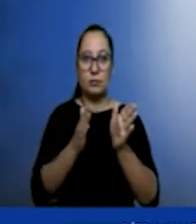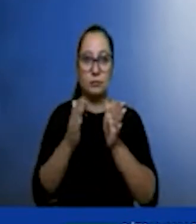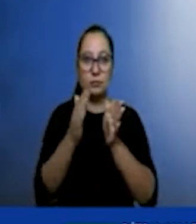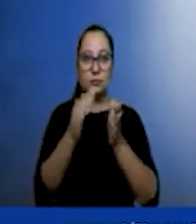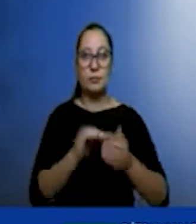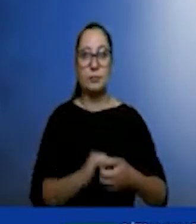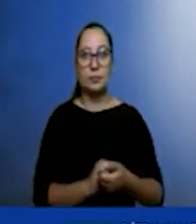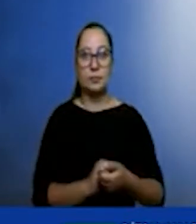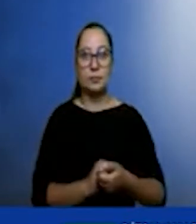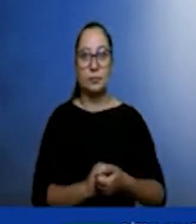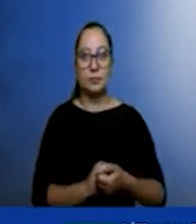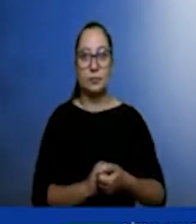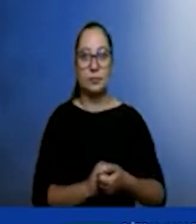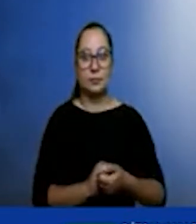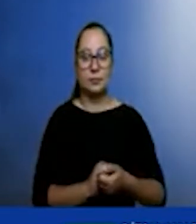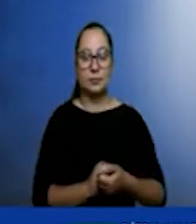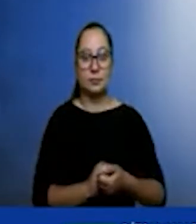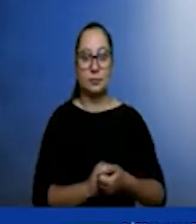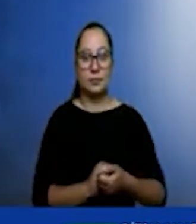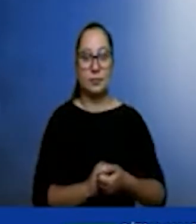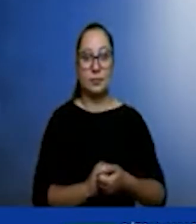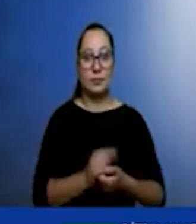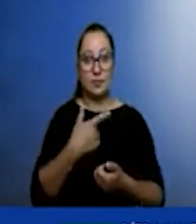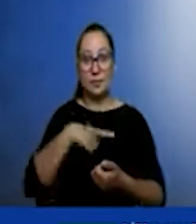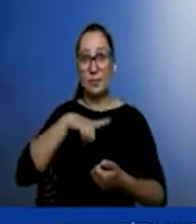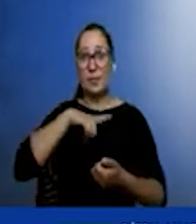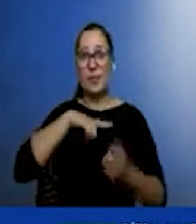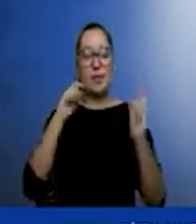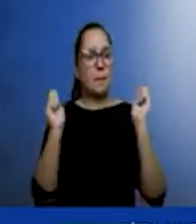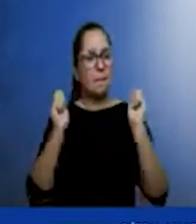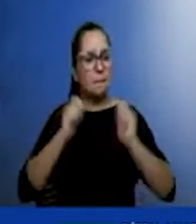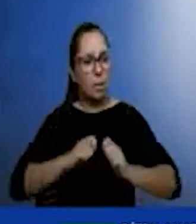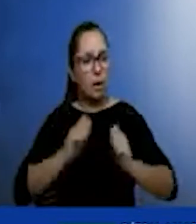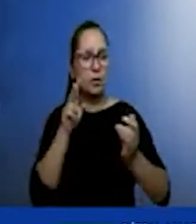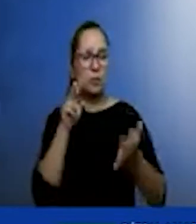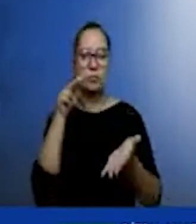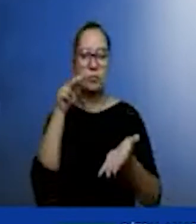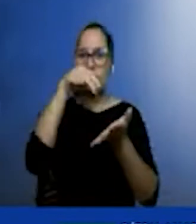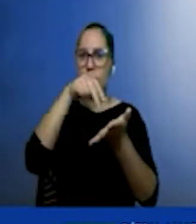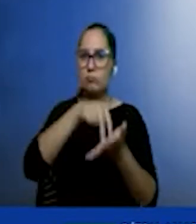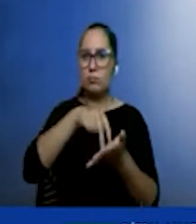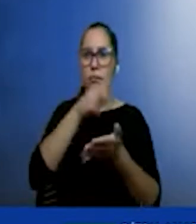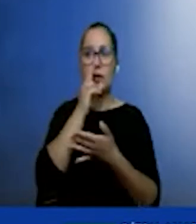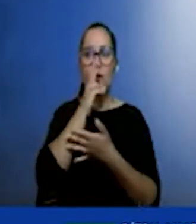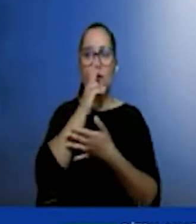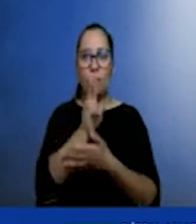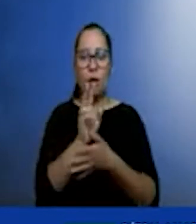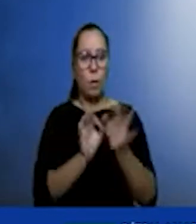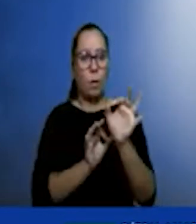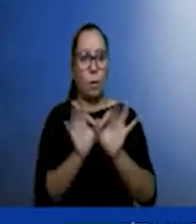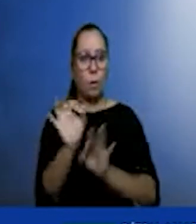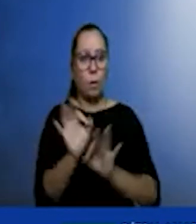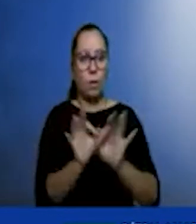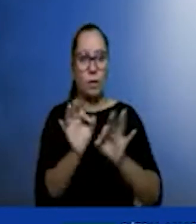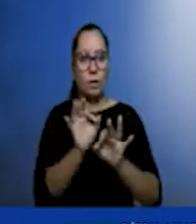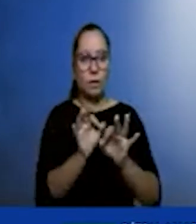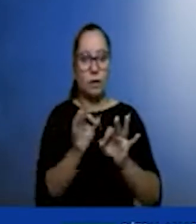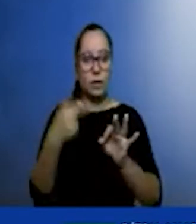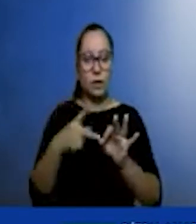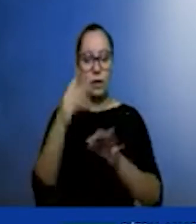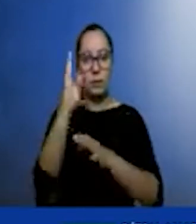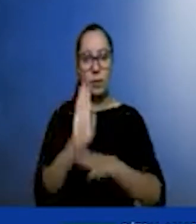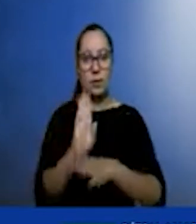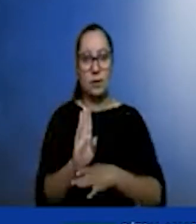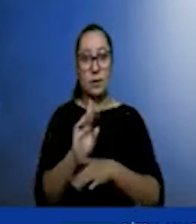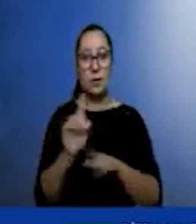tem tudo para ser esse grande protagonista, como a Paula falou, organizando a casa e deixando esse legado